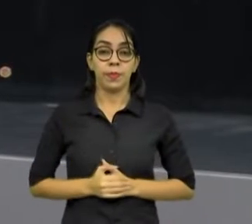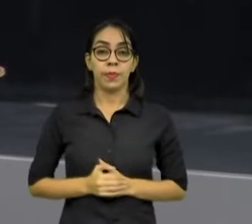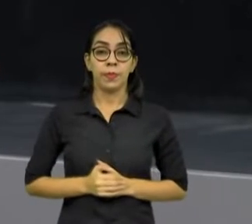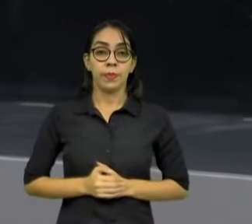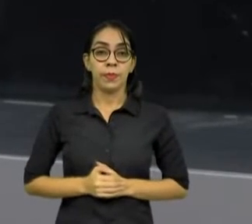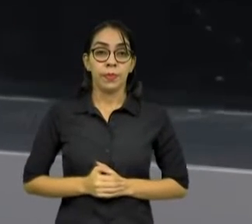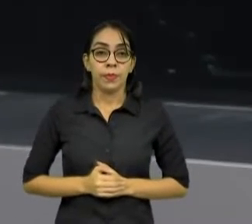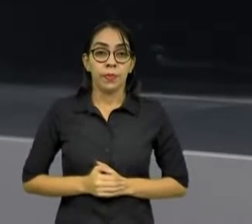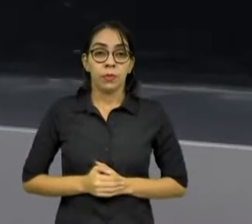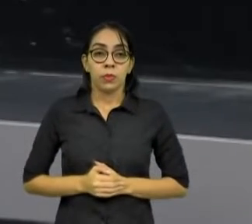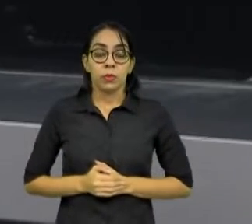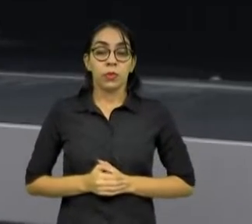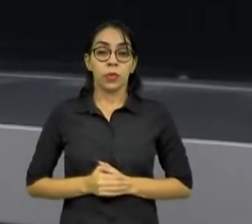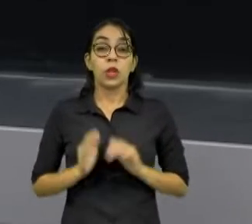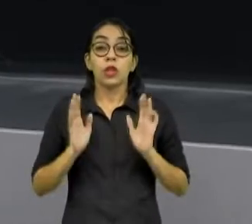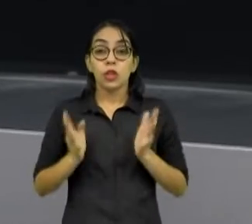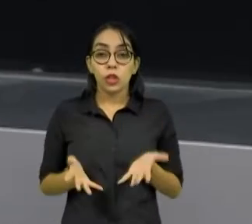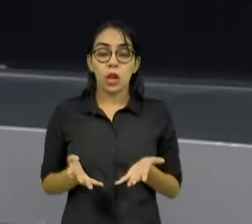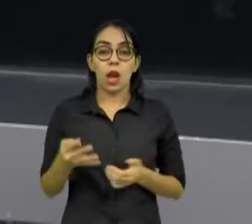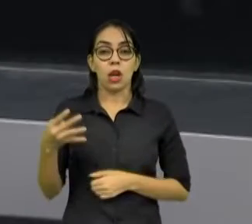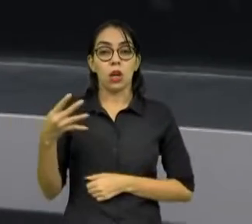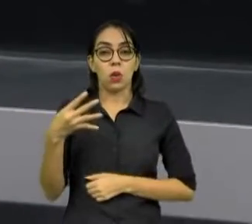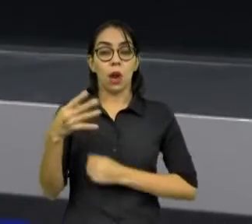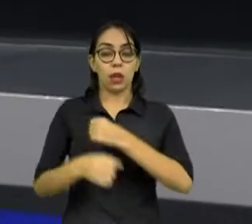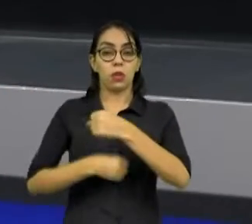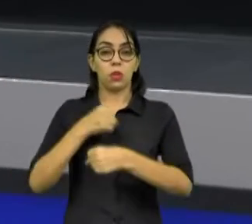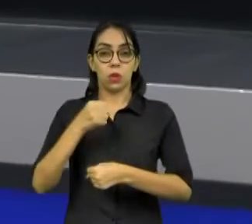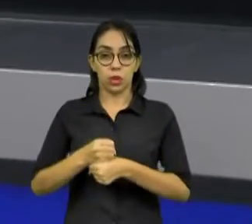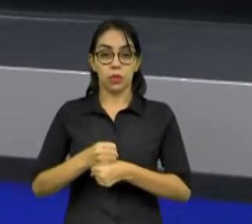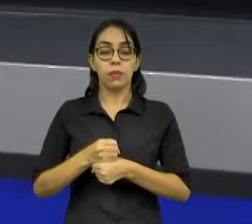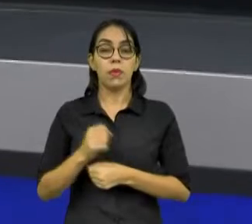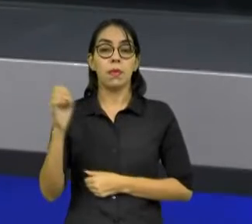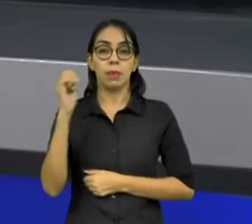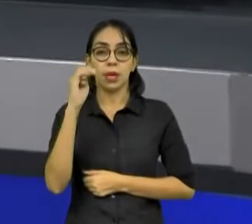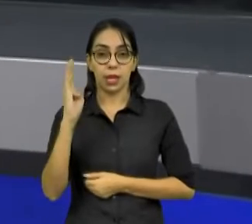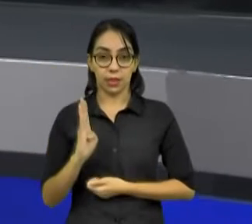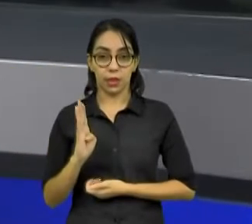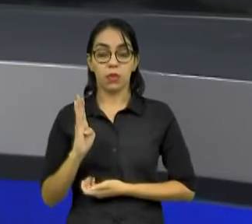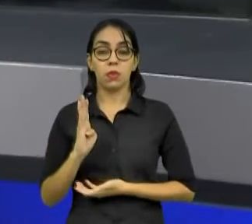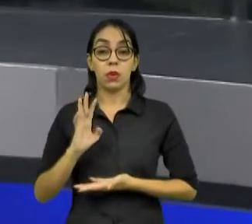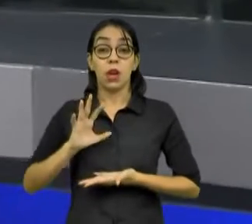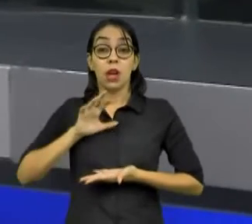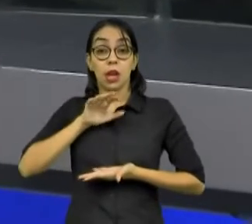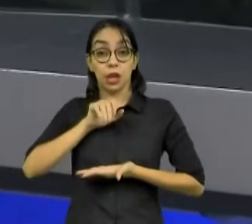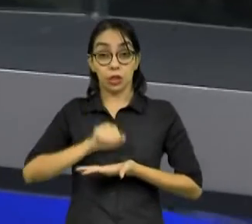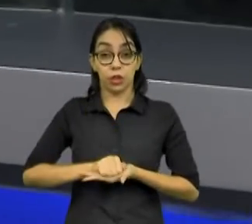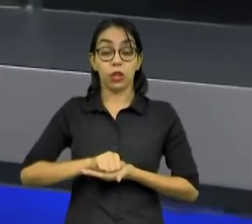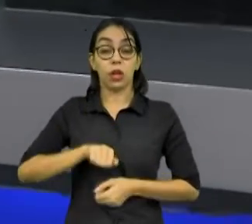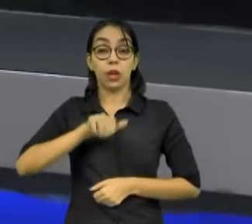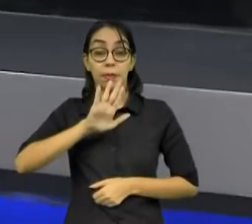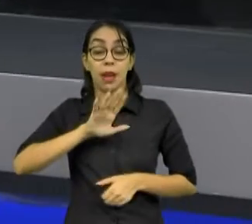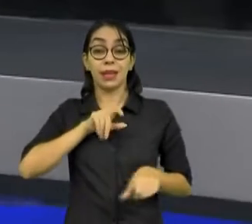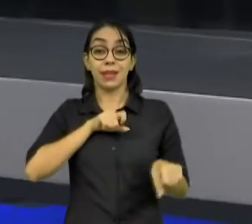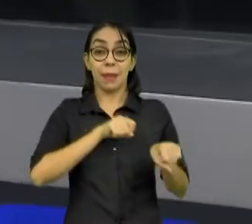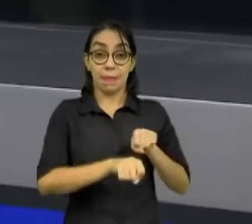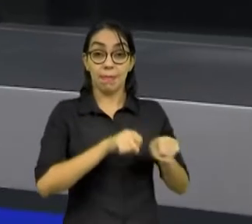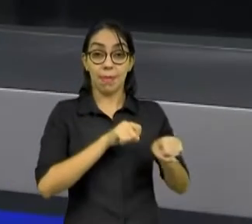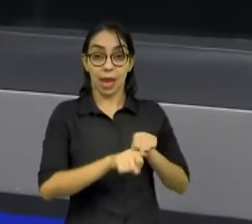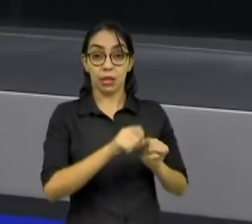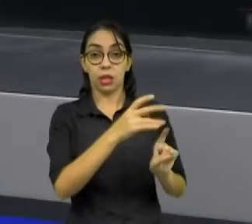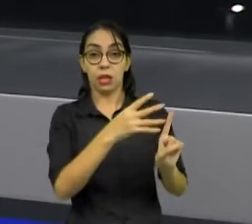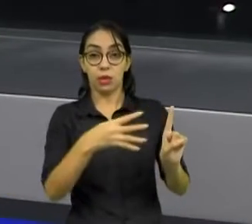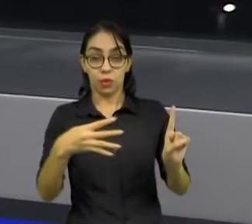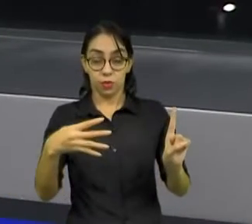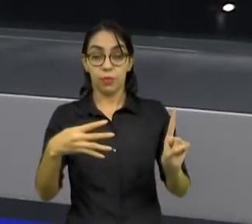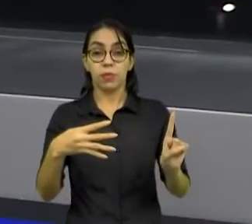Pelo quarto ano consecutivo, o Brasil é o país que mais mata pessoas LGBT. Somente entre 2020 e